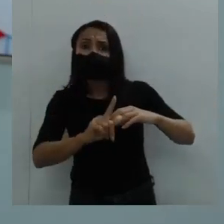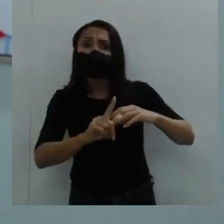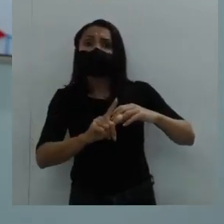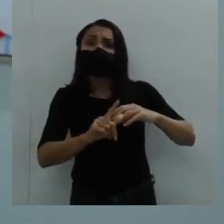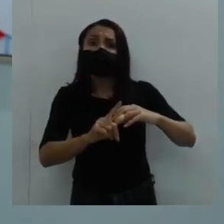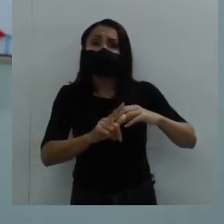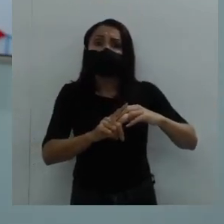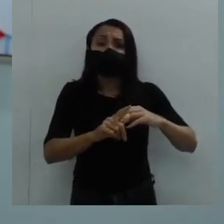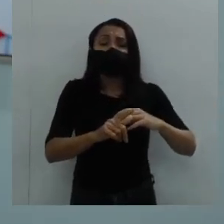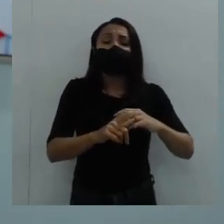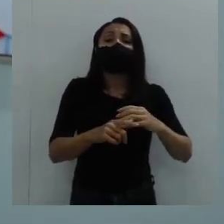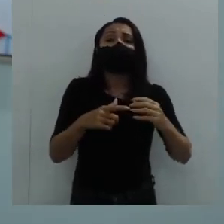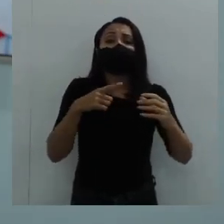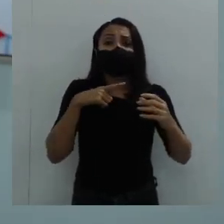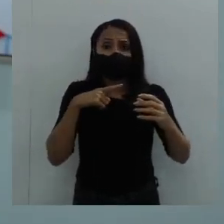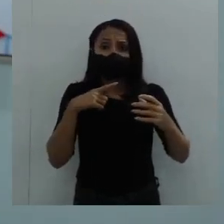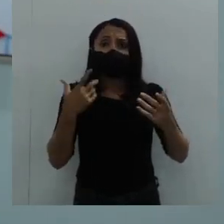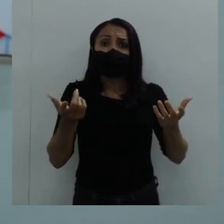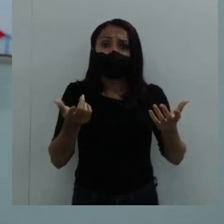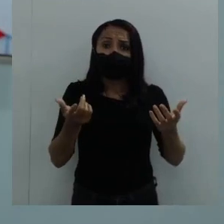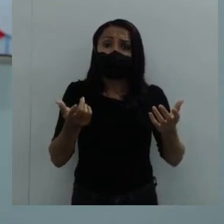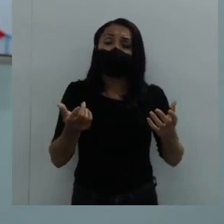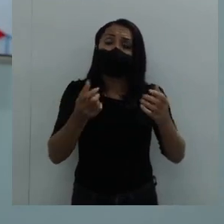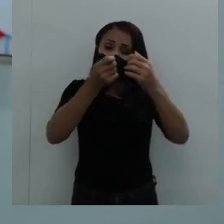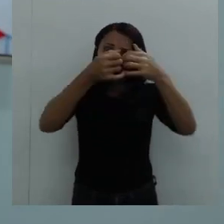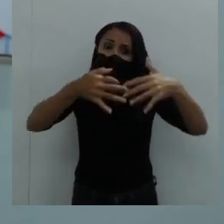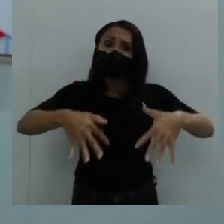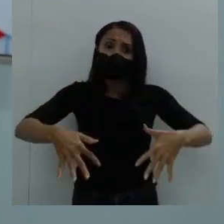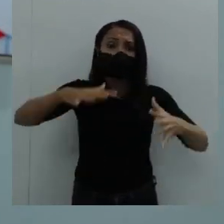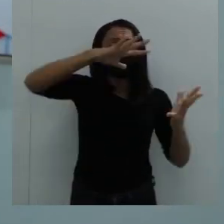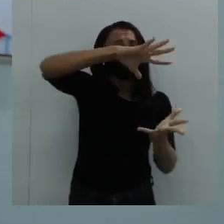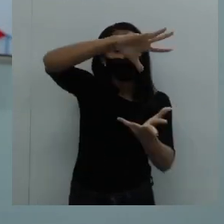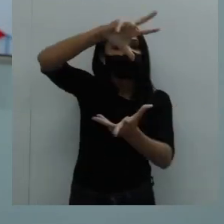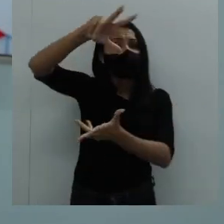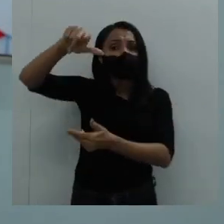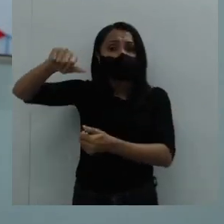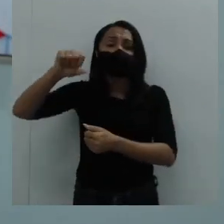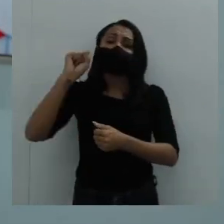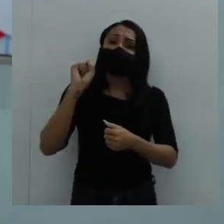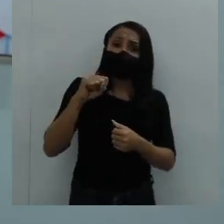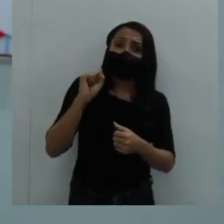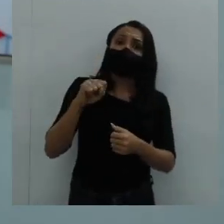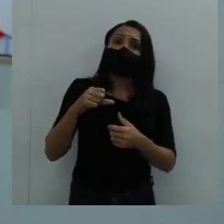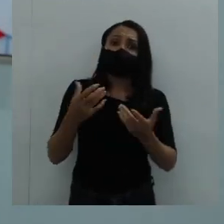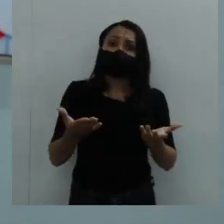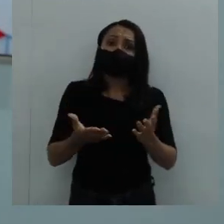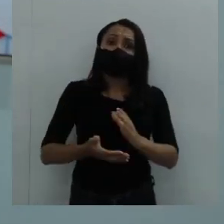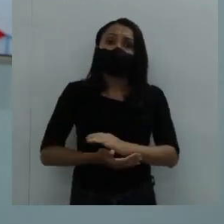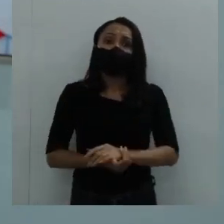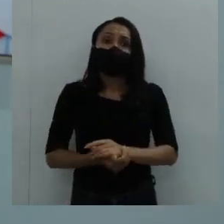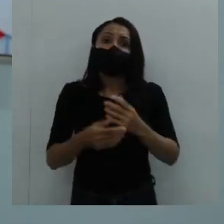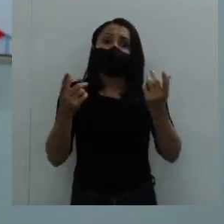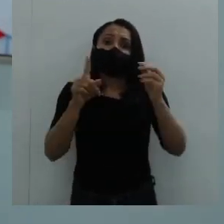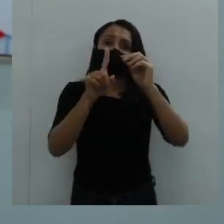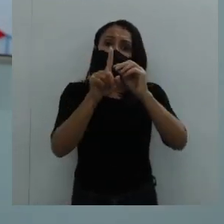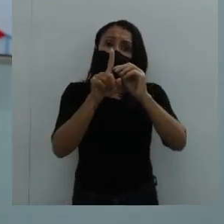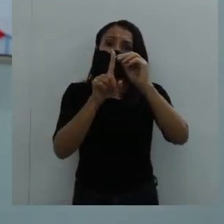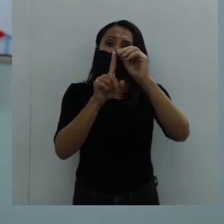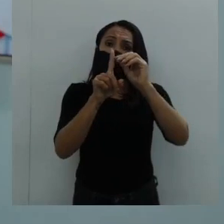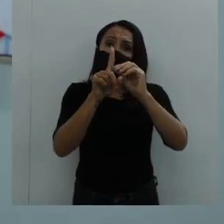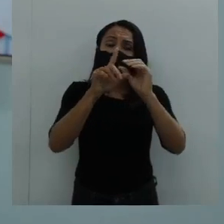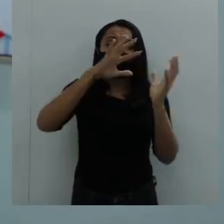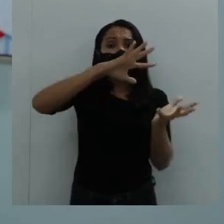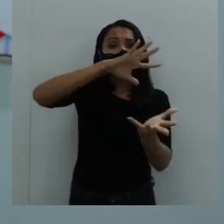uma grande interferência no nosso planeta. Não só em relação em questão da temperatura global média, que